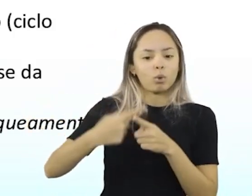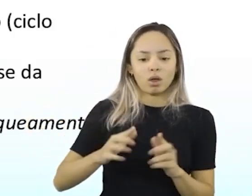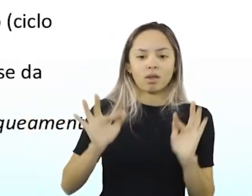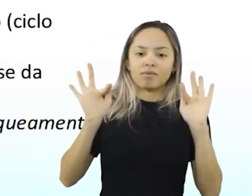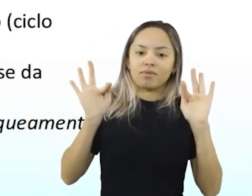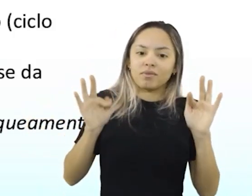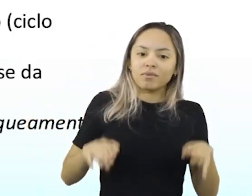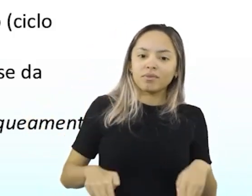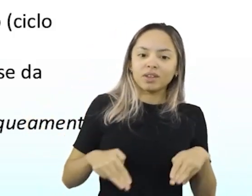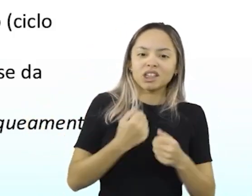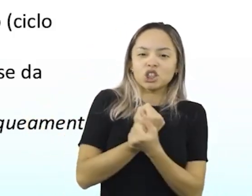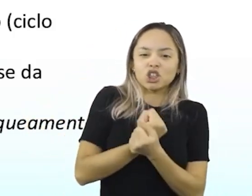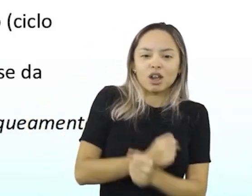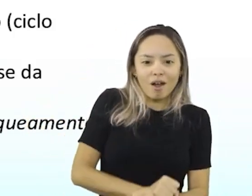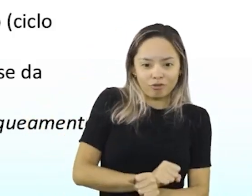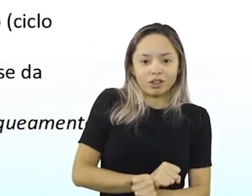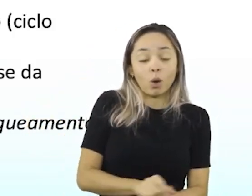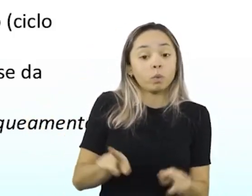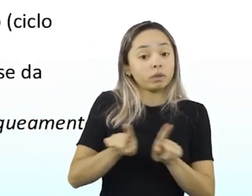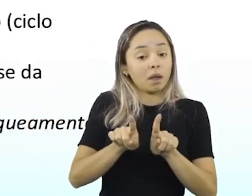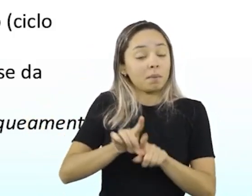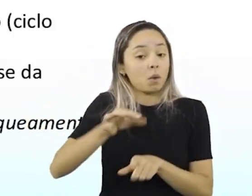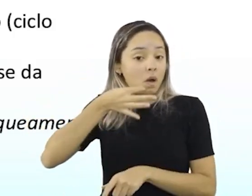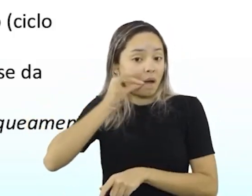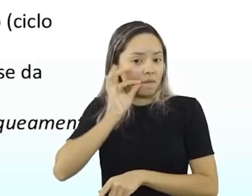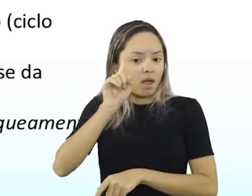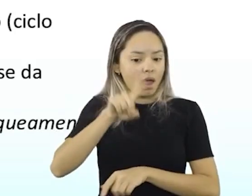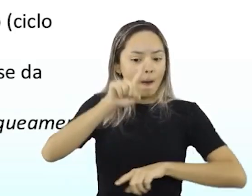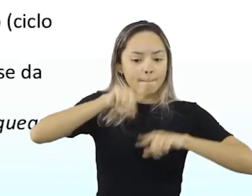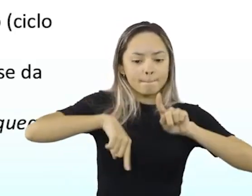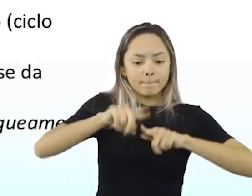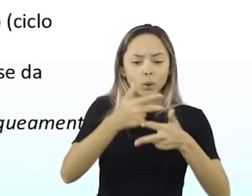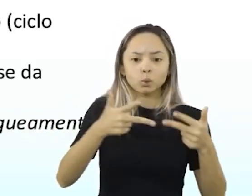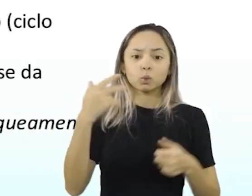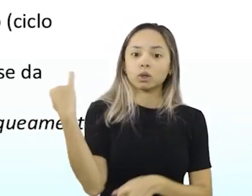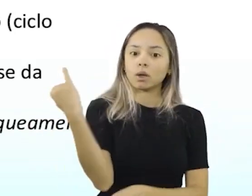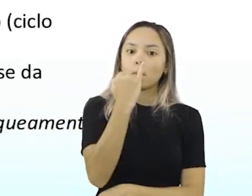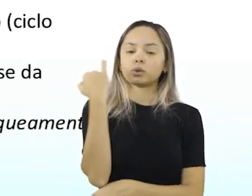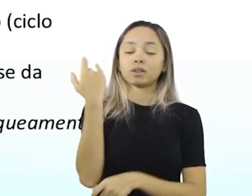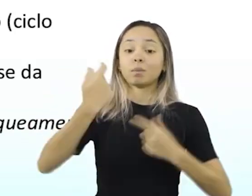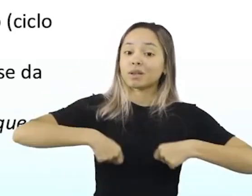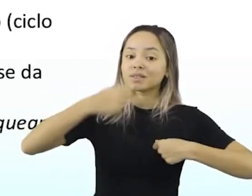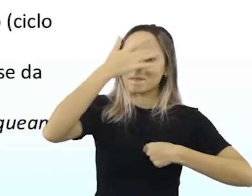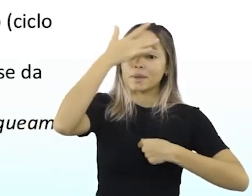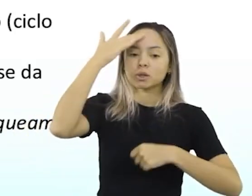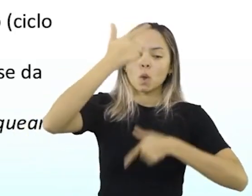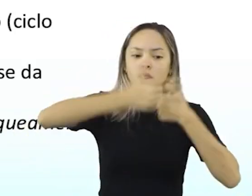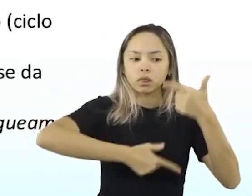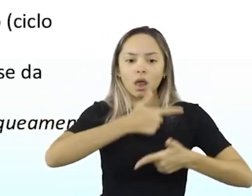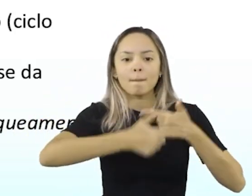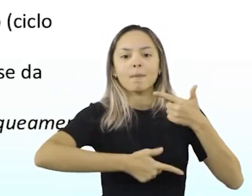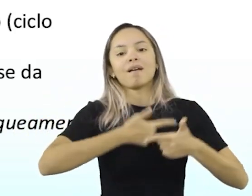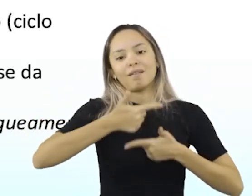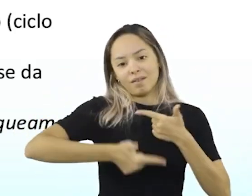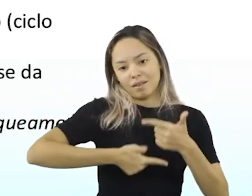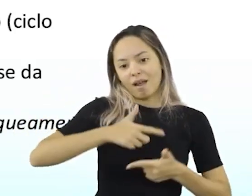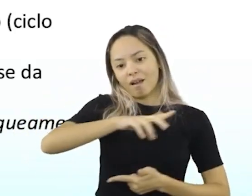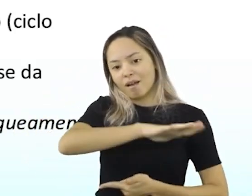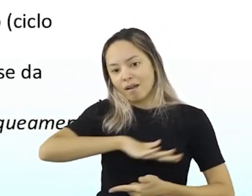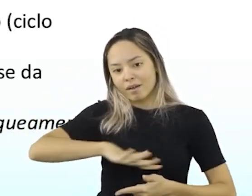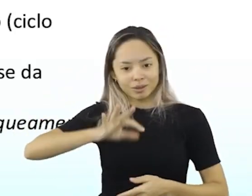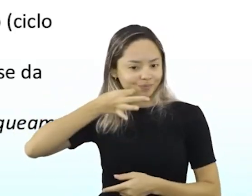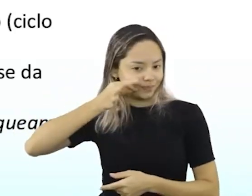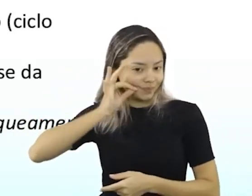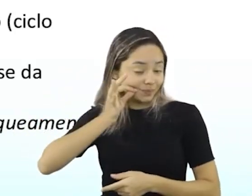da escravidão. O café era um produto importante, então necessitava dessa mão de obra. E um outro ponto também ligado à